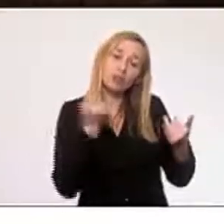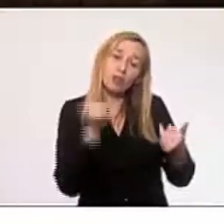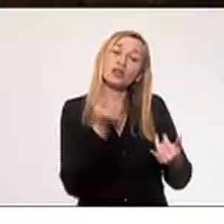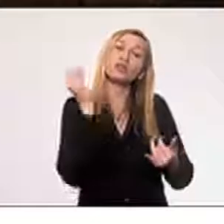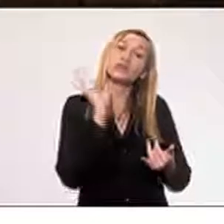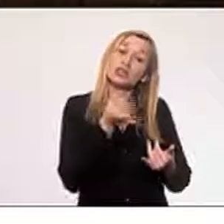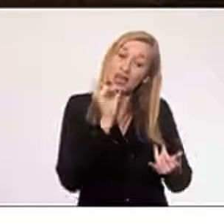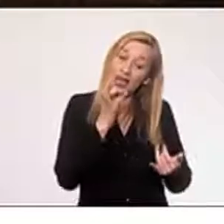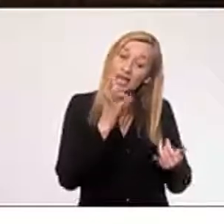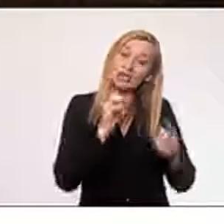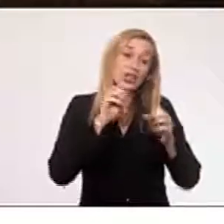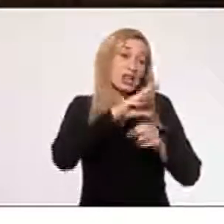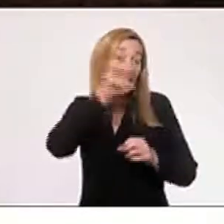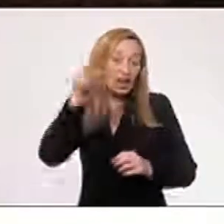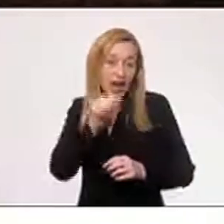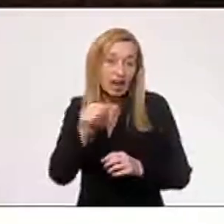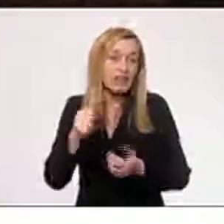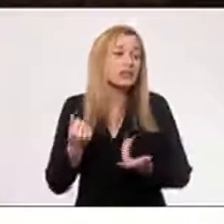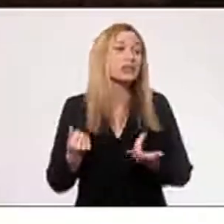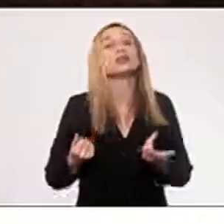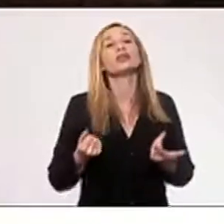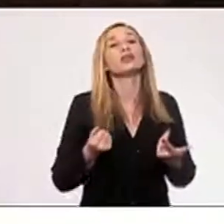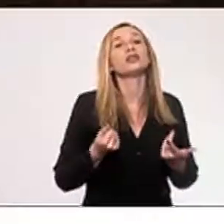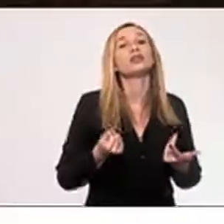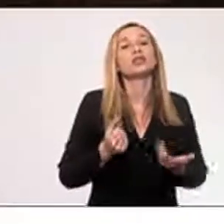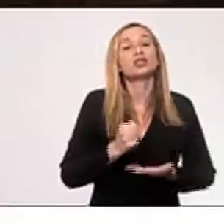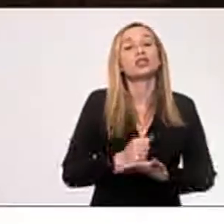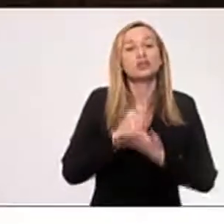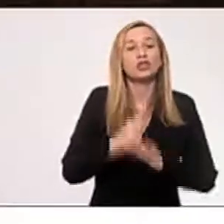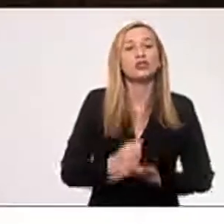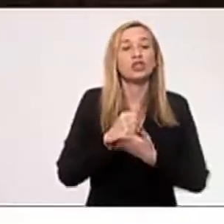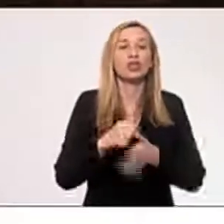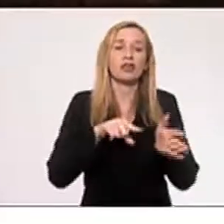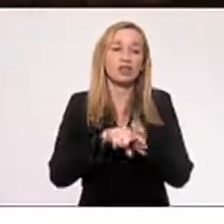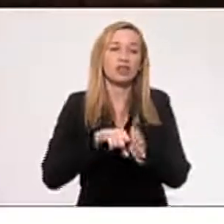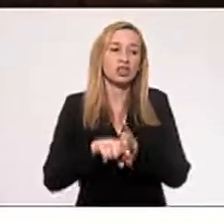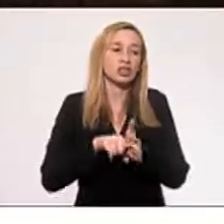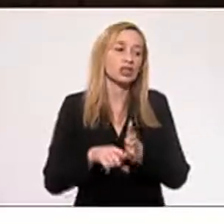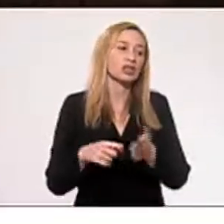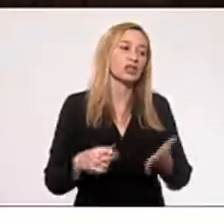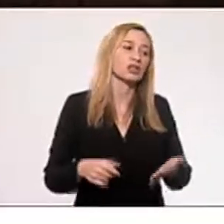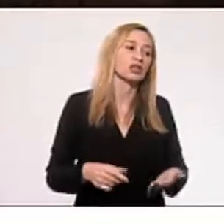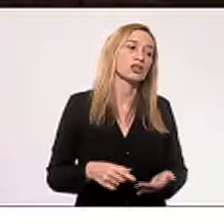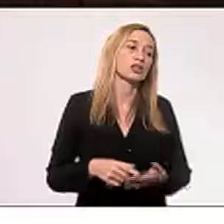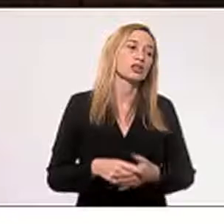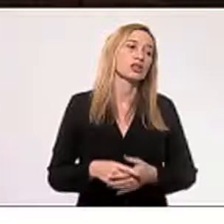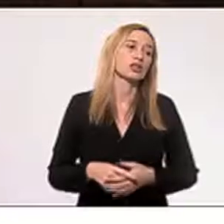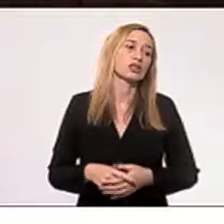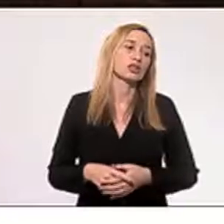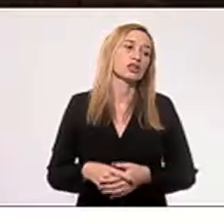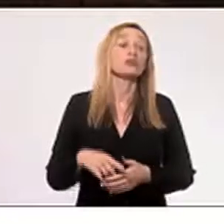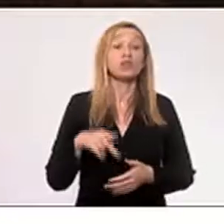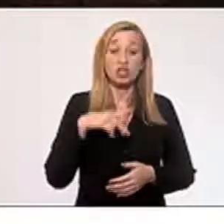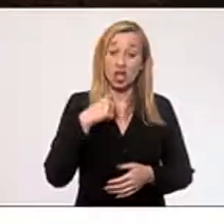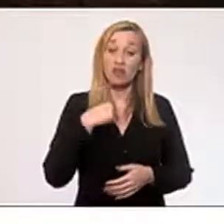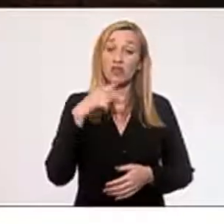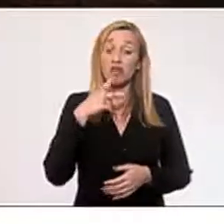cristalinos, nítidos, que sustentem a investigação, pois o fato e o dado cristalino eu estou dando